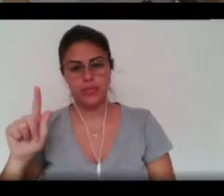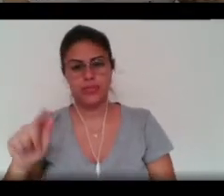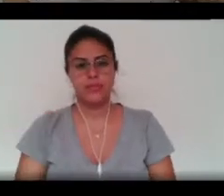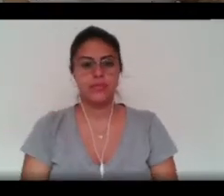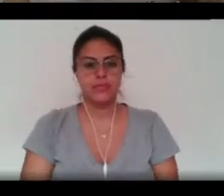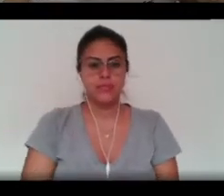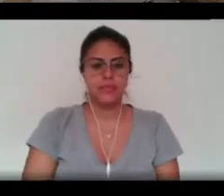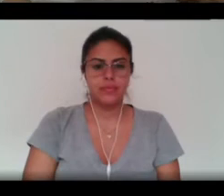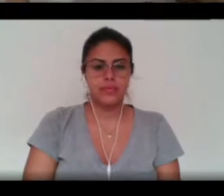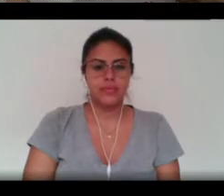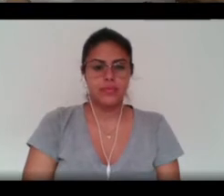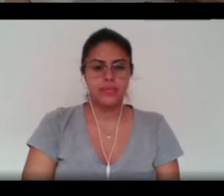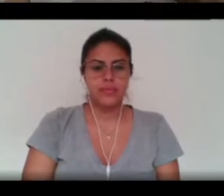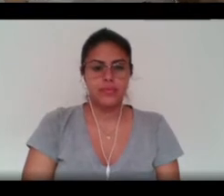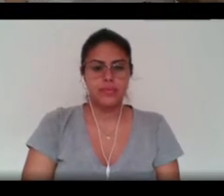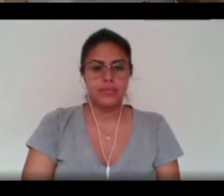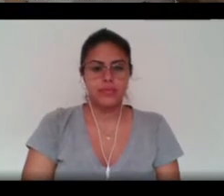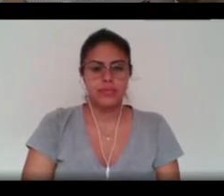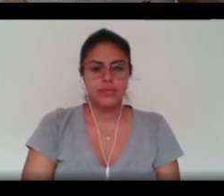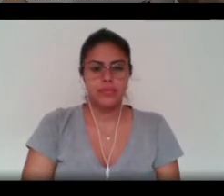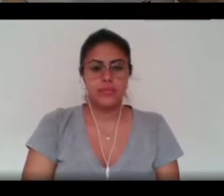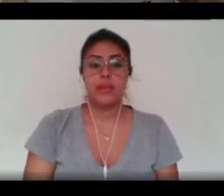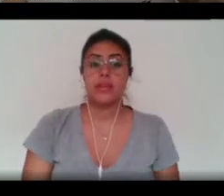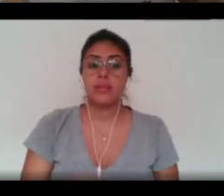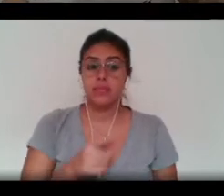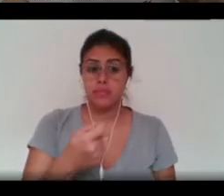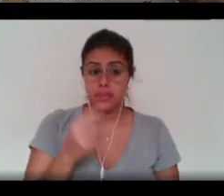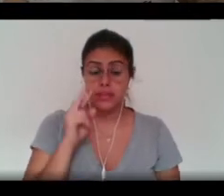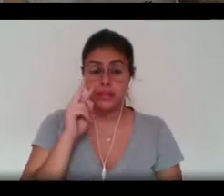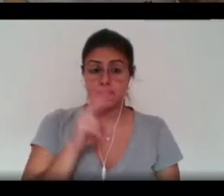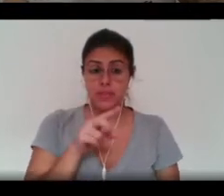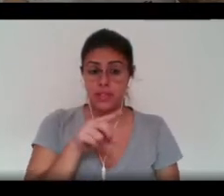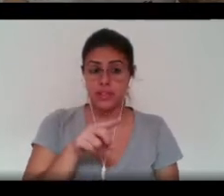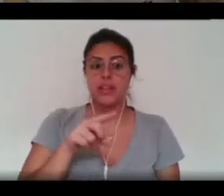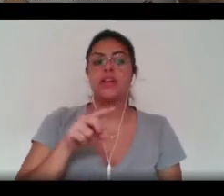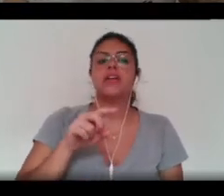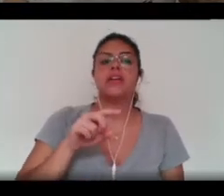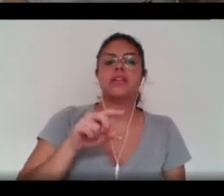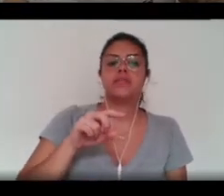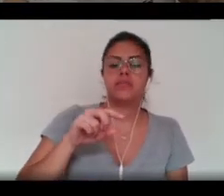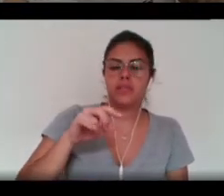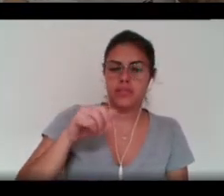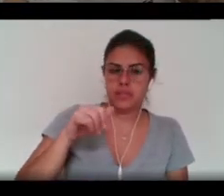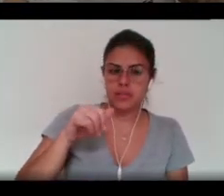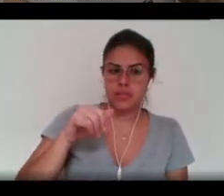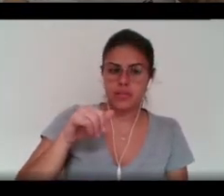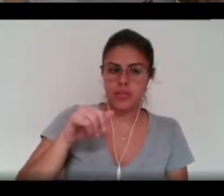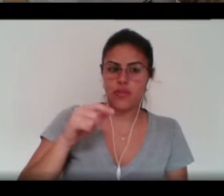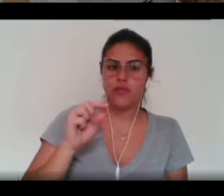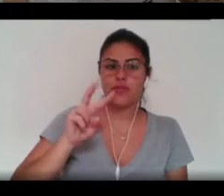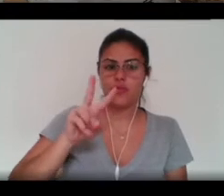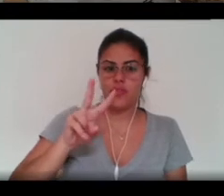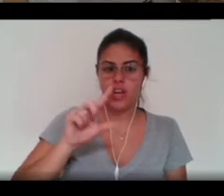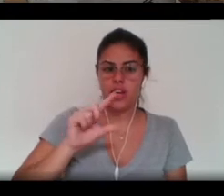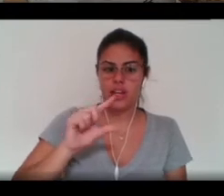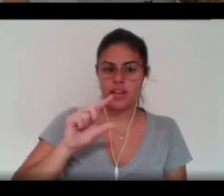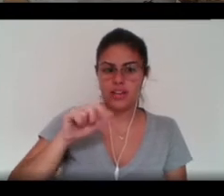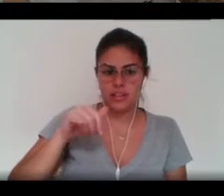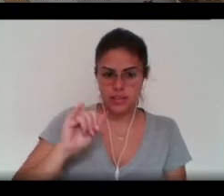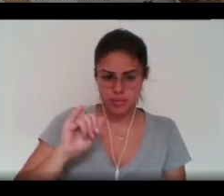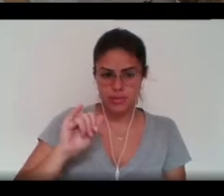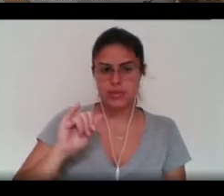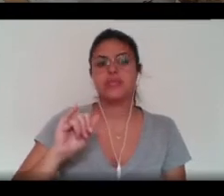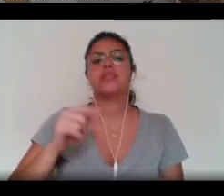menos g. É isso que eu fiz aqui, né? E eu tenho que v y é igual a um